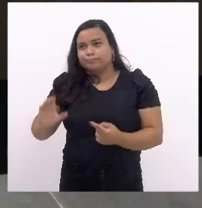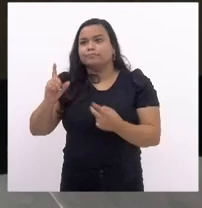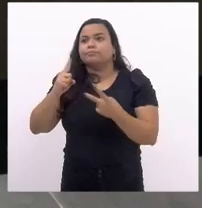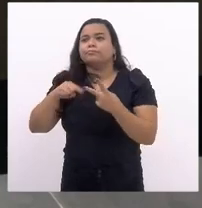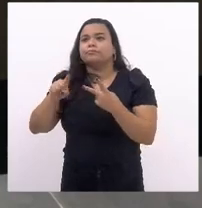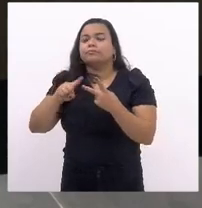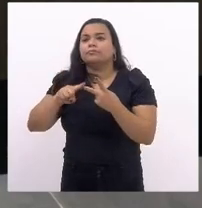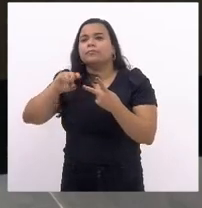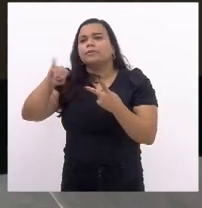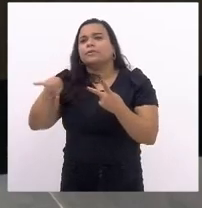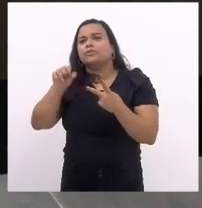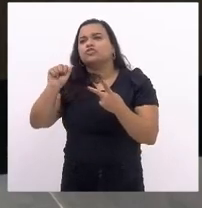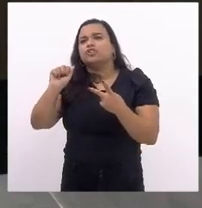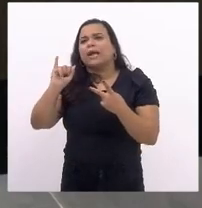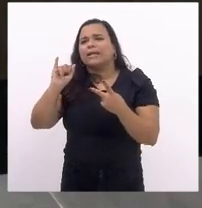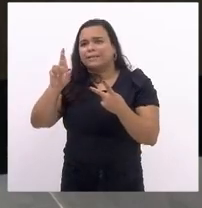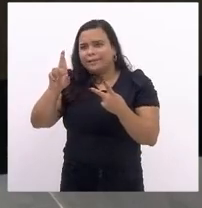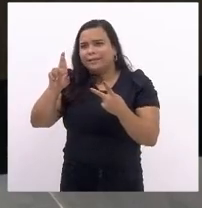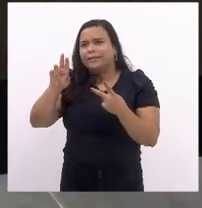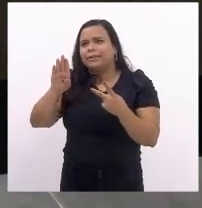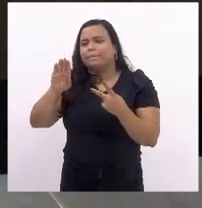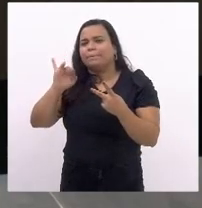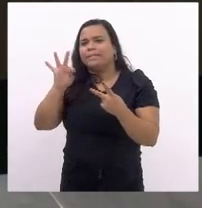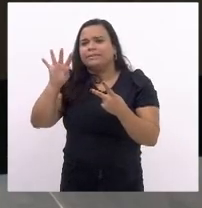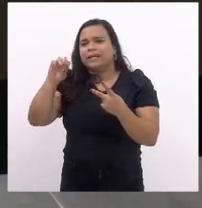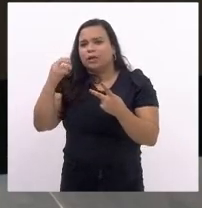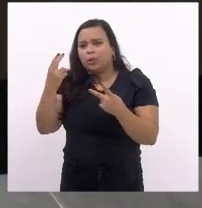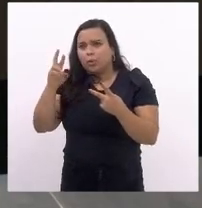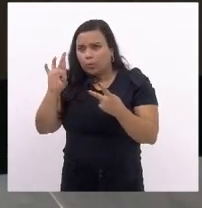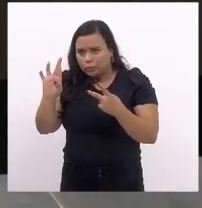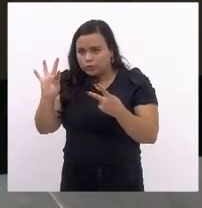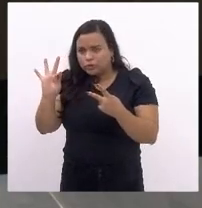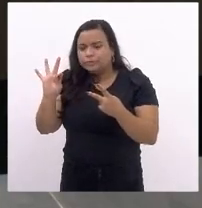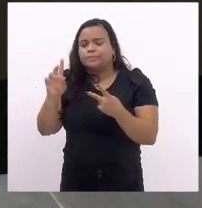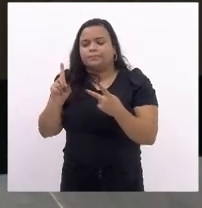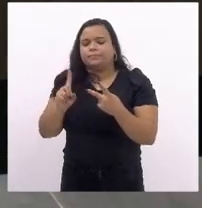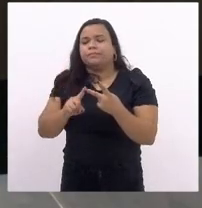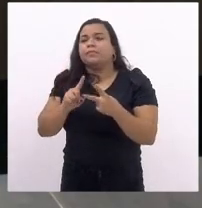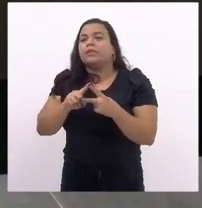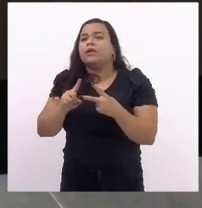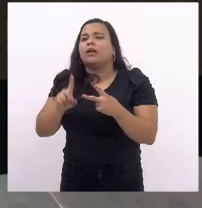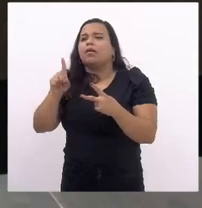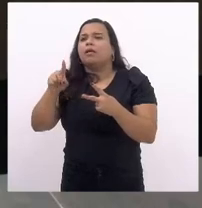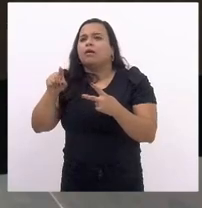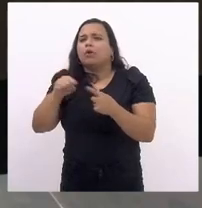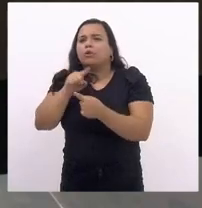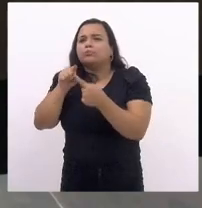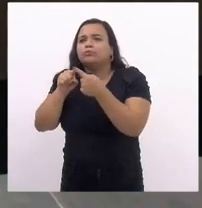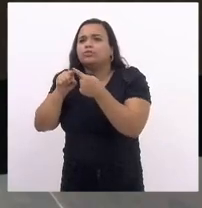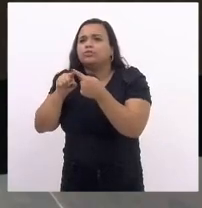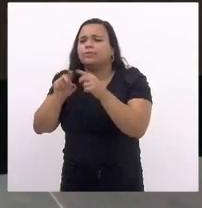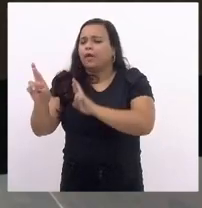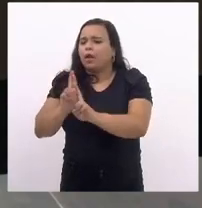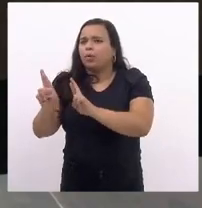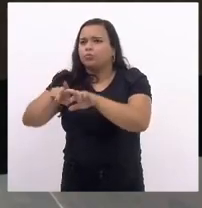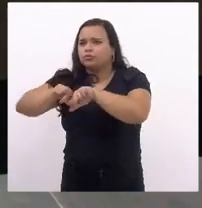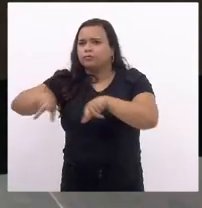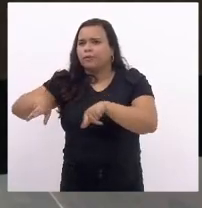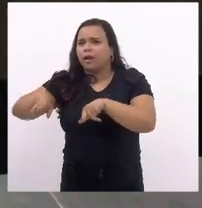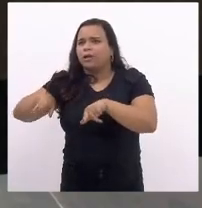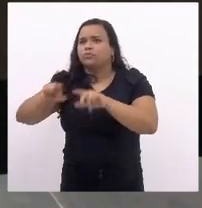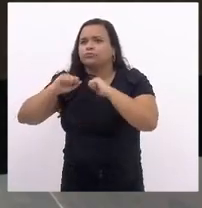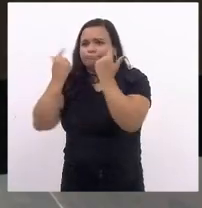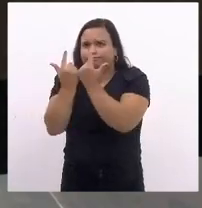e Jair Bittencourt, que destina recursos do Fundo Especial da Assembleia